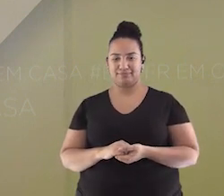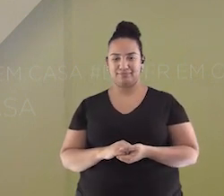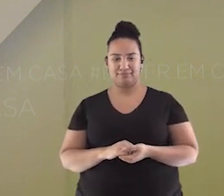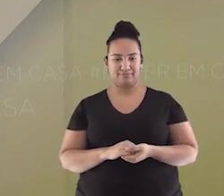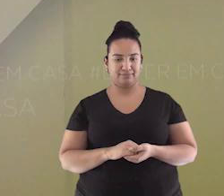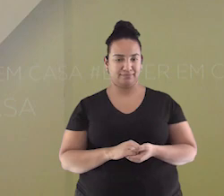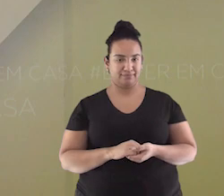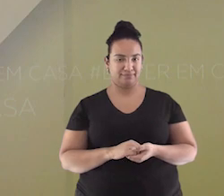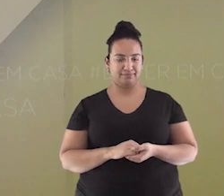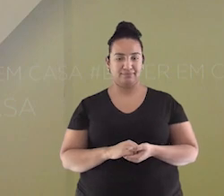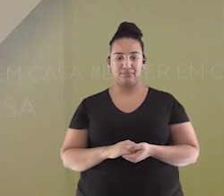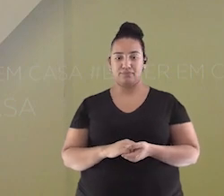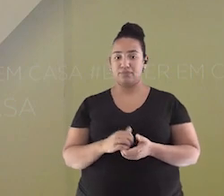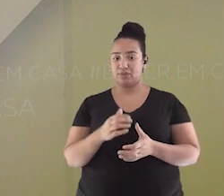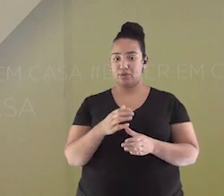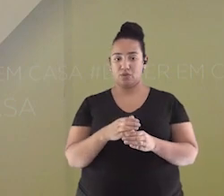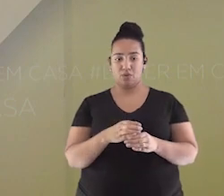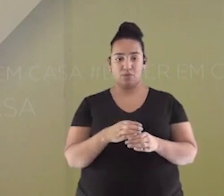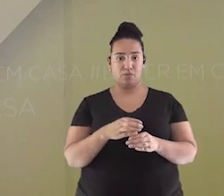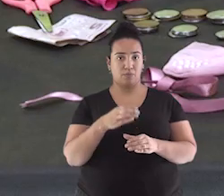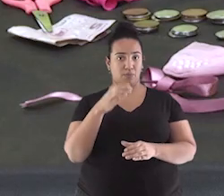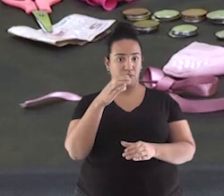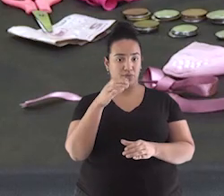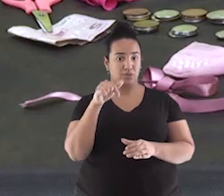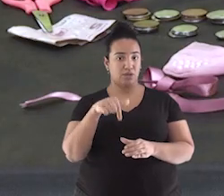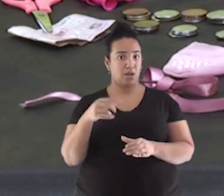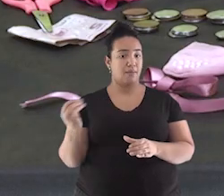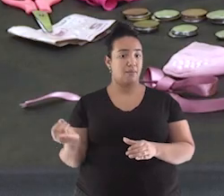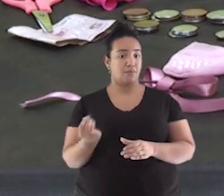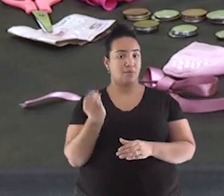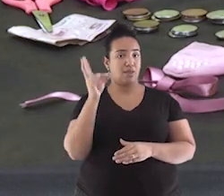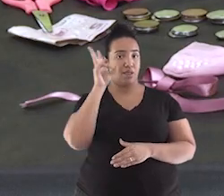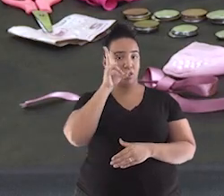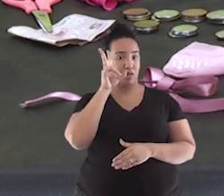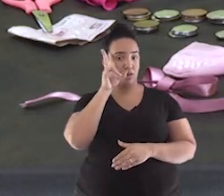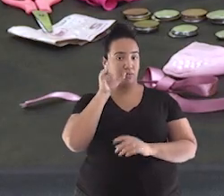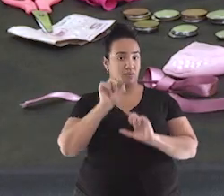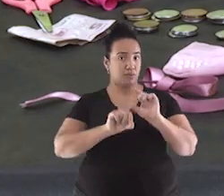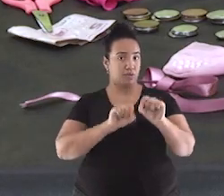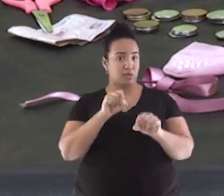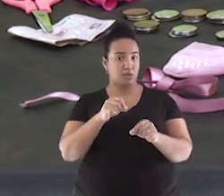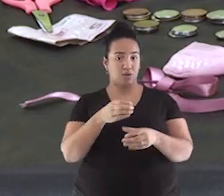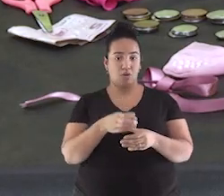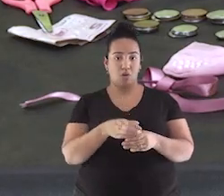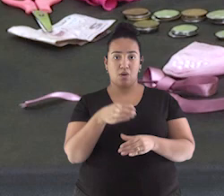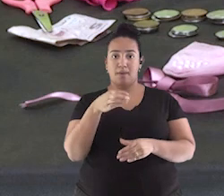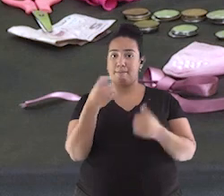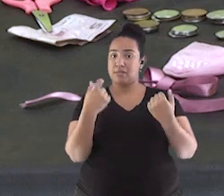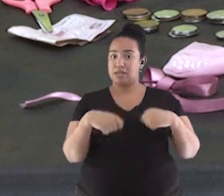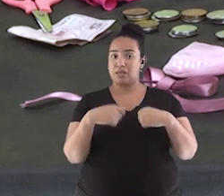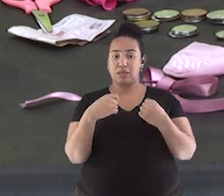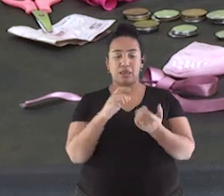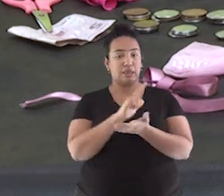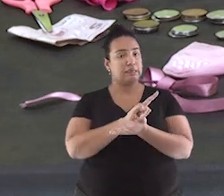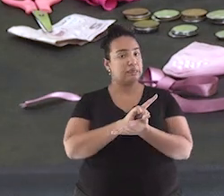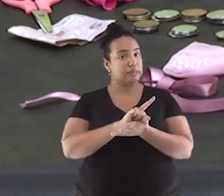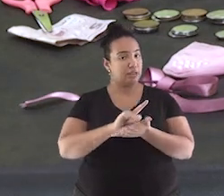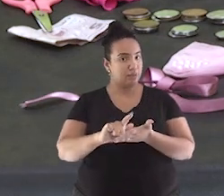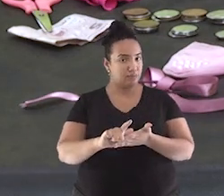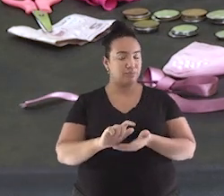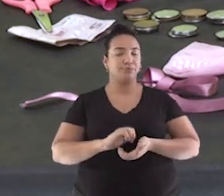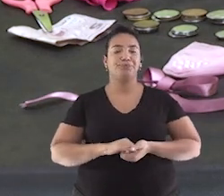Pegue aí o seu pote que você não usa mais. E é importante lembrar, pessoal, que esse pote precisa estar limpinho e seco,